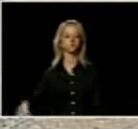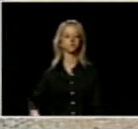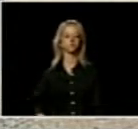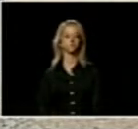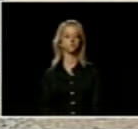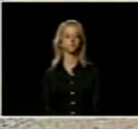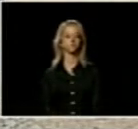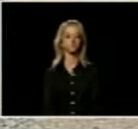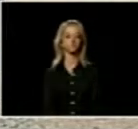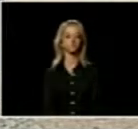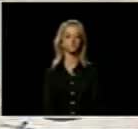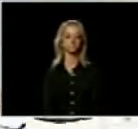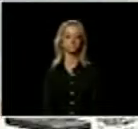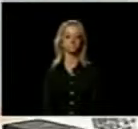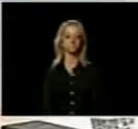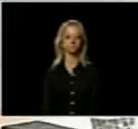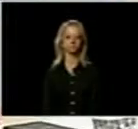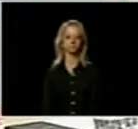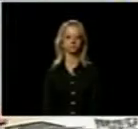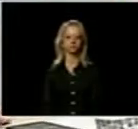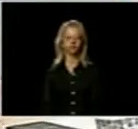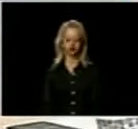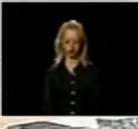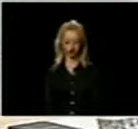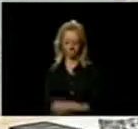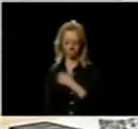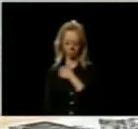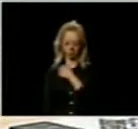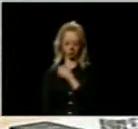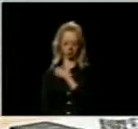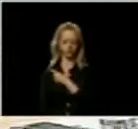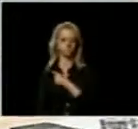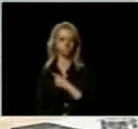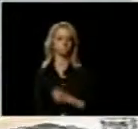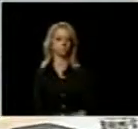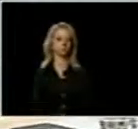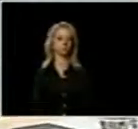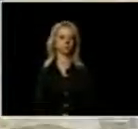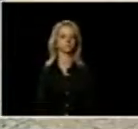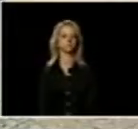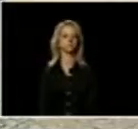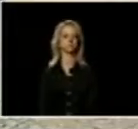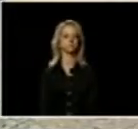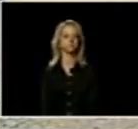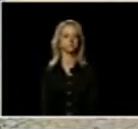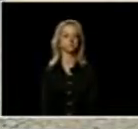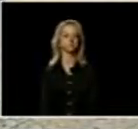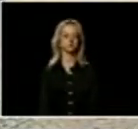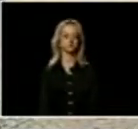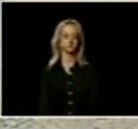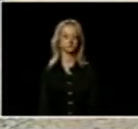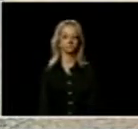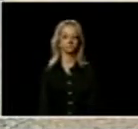que o Zé Nilton está aqui comigo desde a... Seja bem-vindo, se quiser fazer parte da mesa, será um prazer.